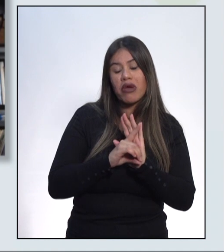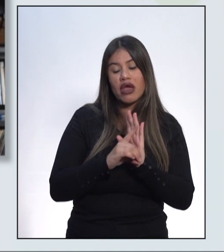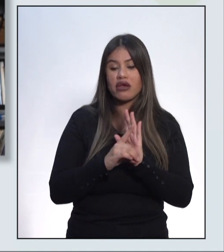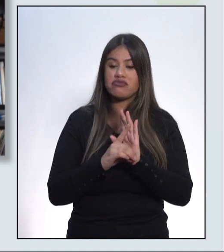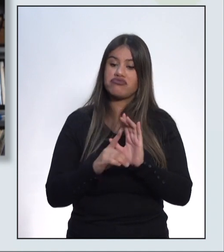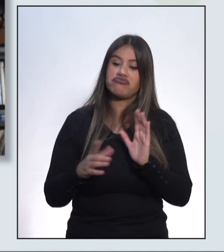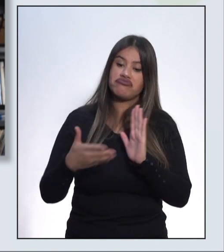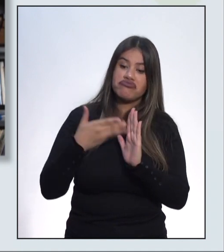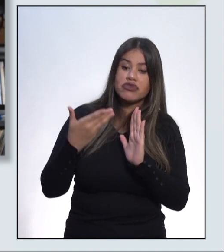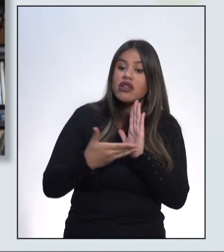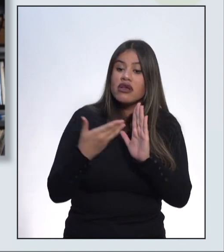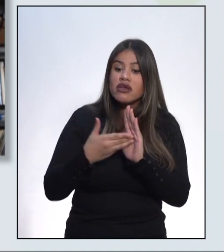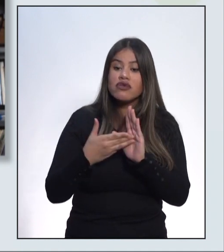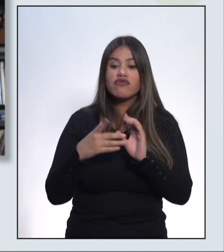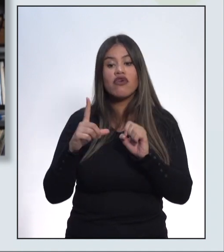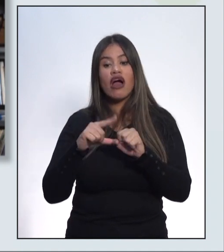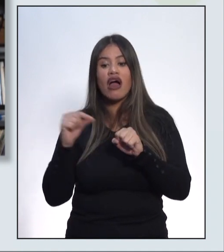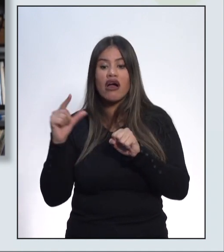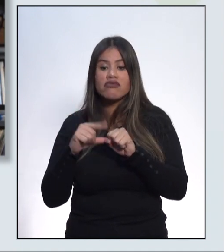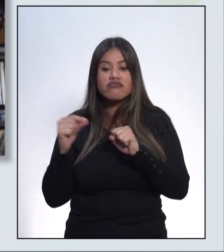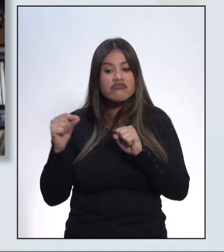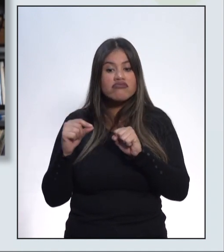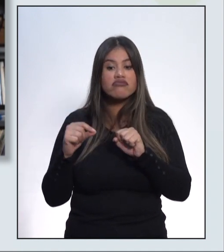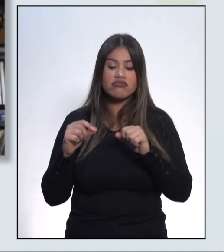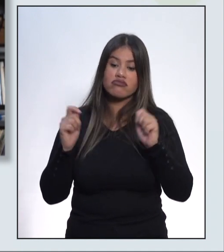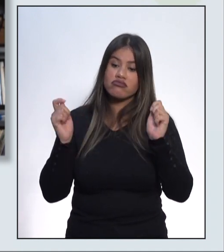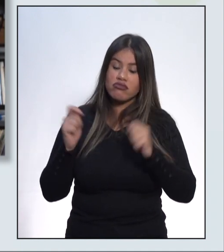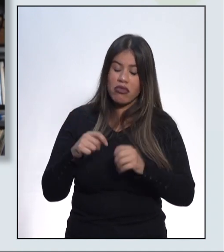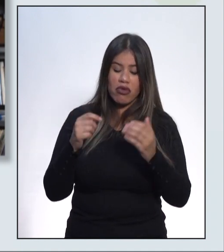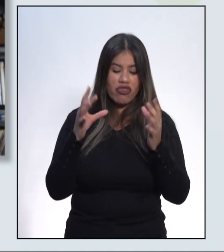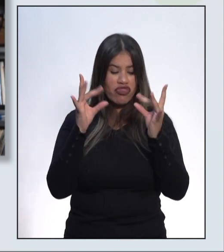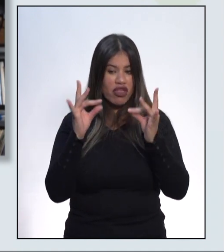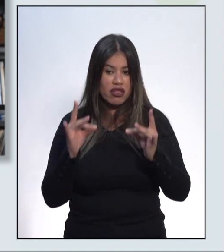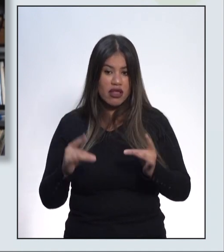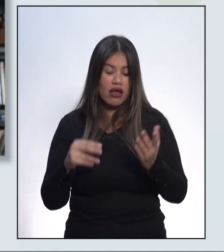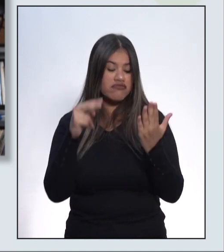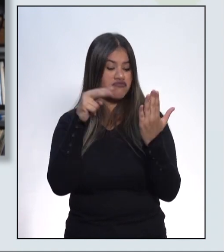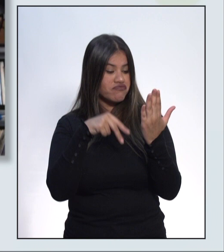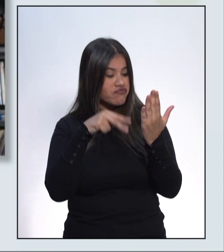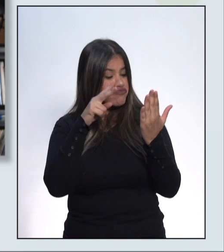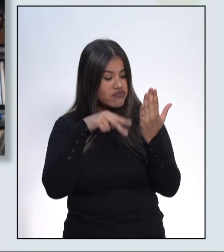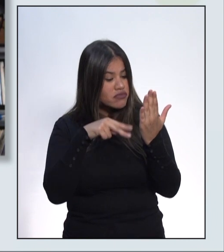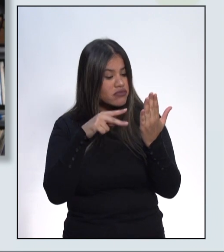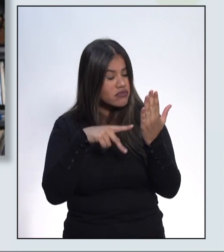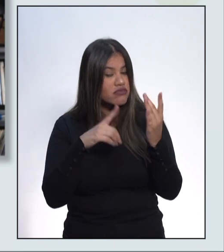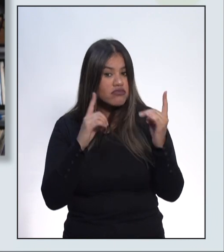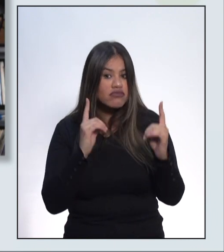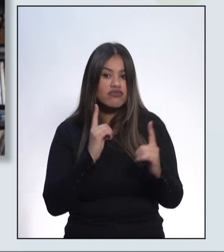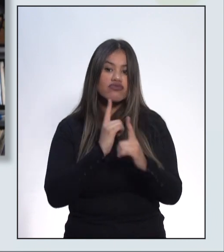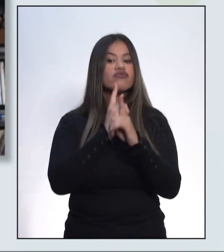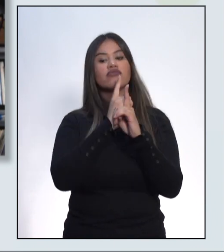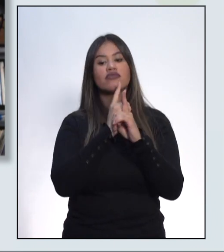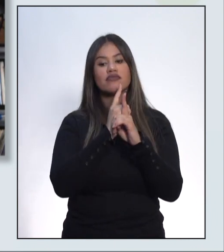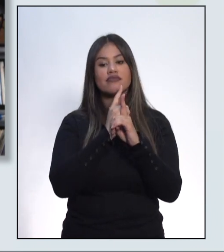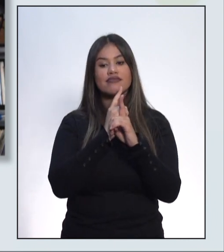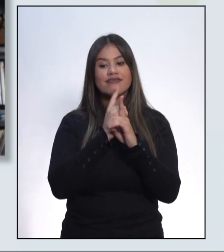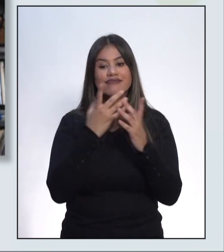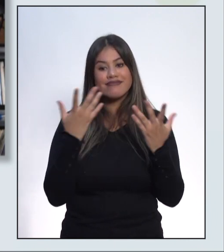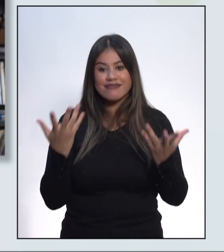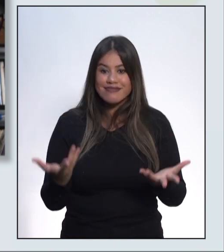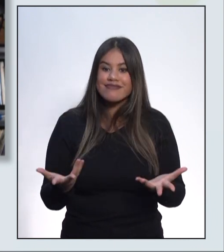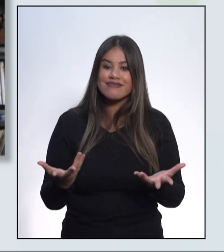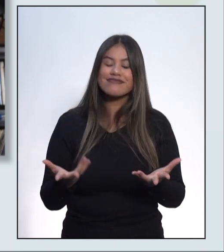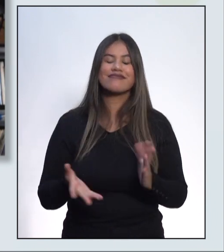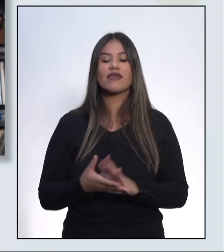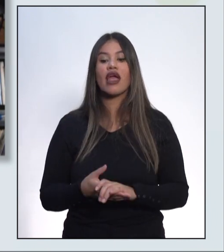que a gente vai consultar e que descreve aquilo ali que a gente está querendo investigar. É importante que a gente saiba que as